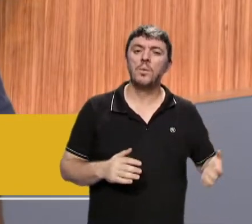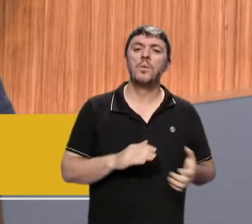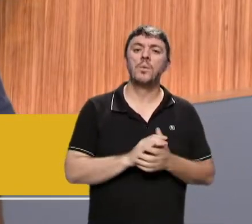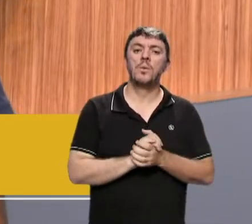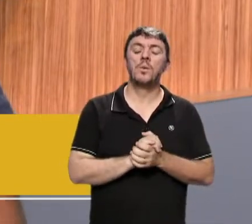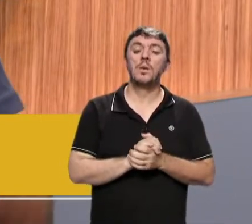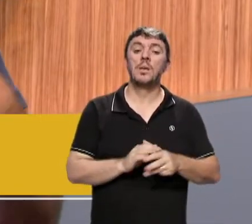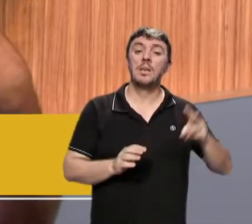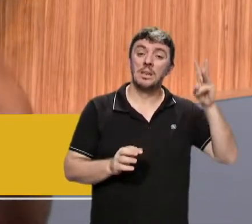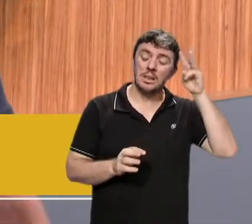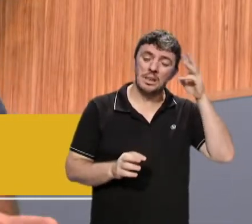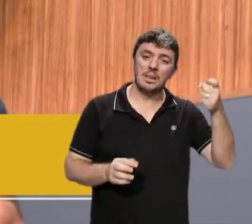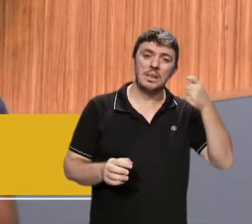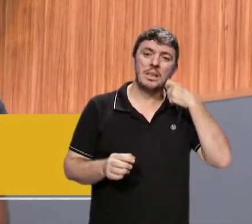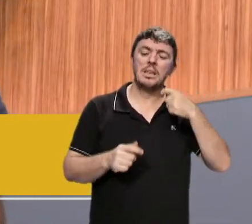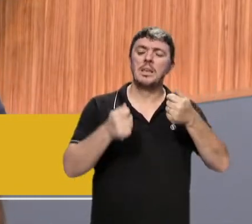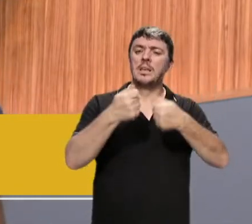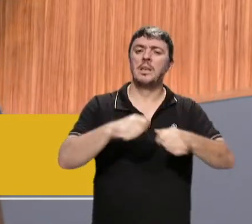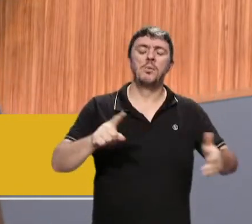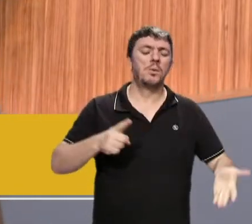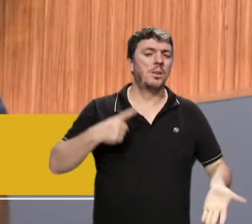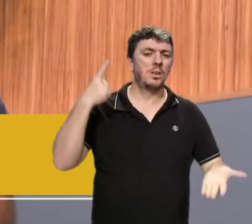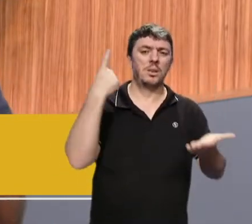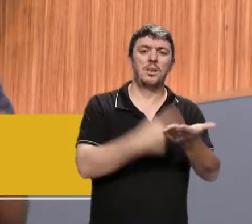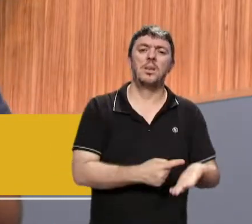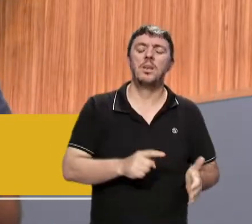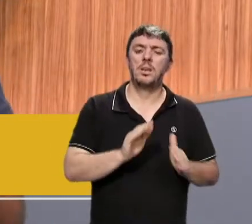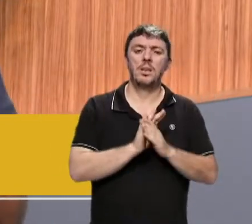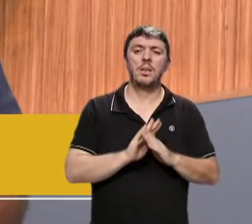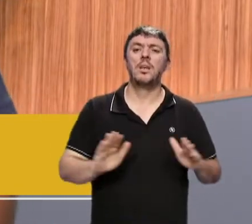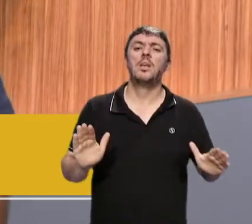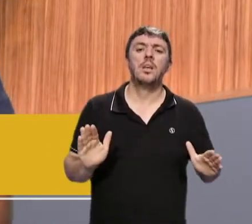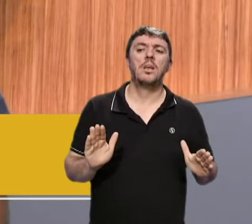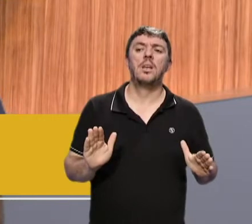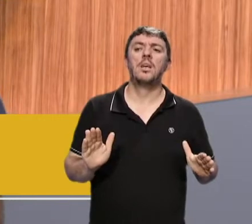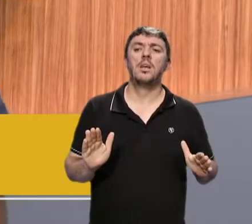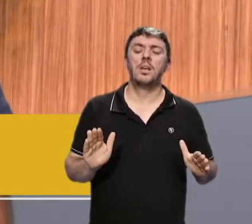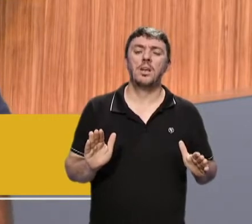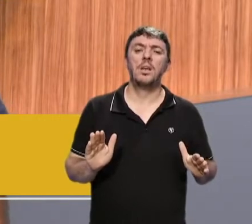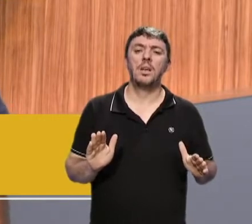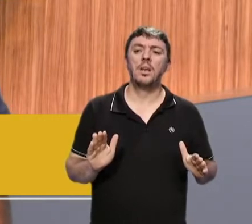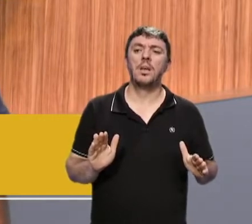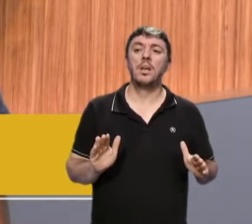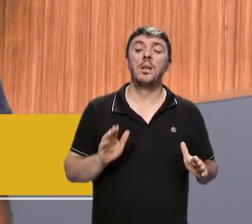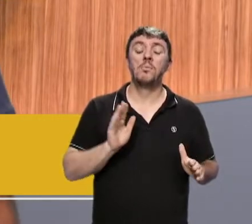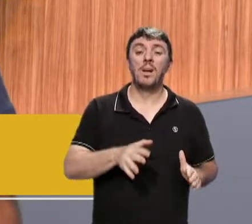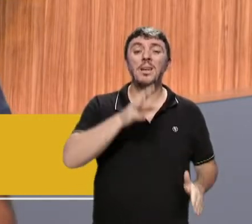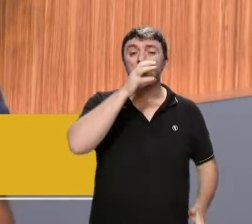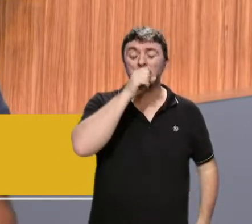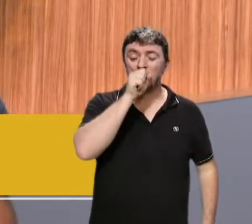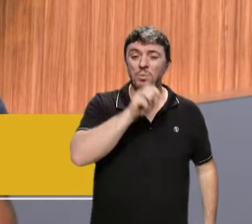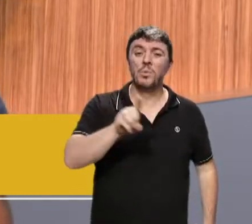de terça a sexta, sem necessidade de agendamento, mas a reserva prévia continua obrigatória para os fins de semana e feriados. Então, para